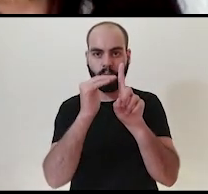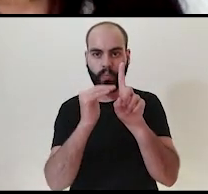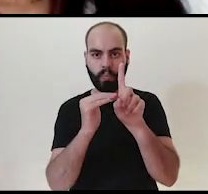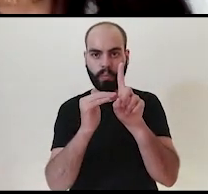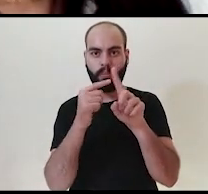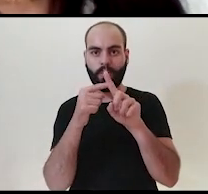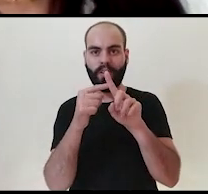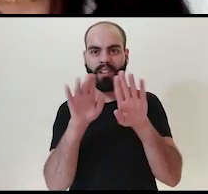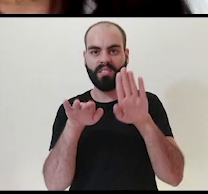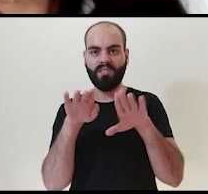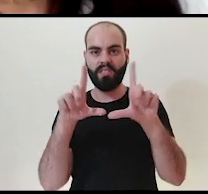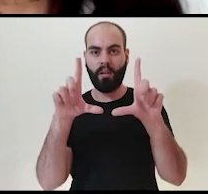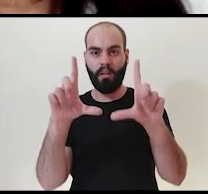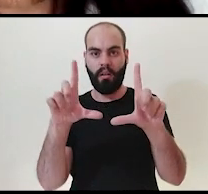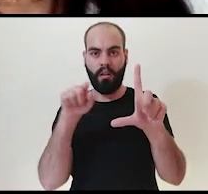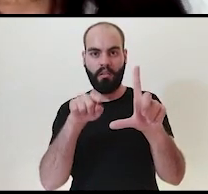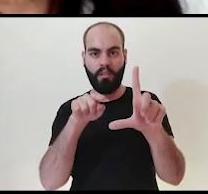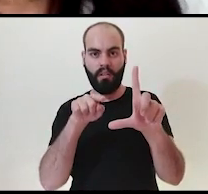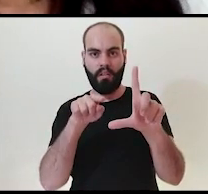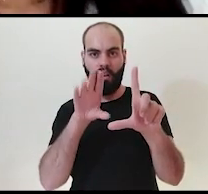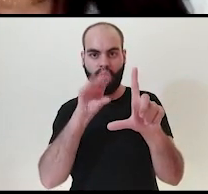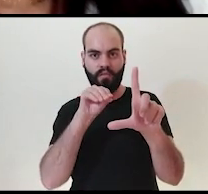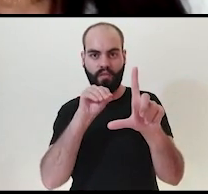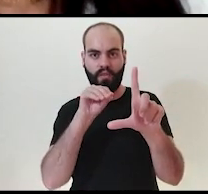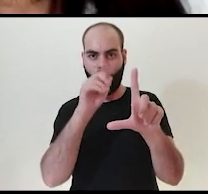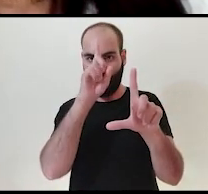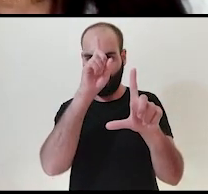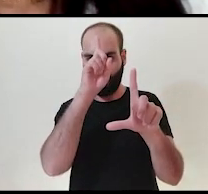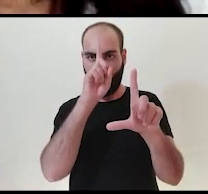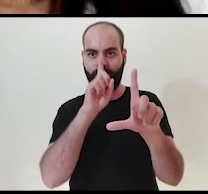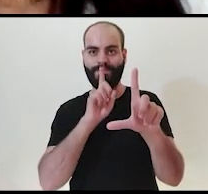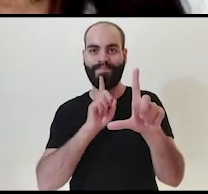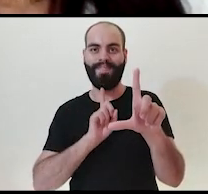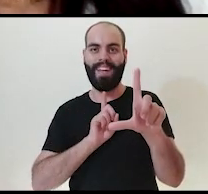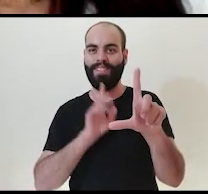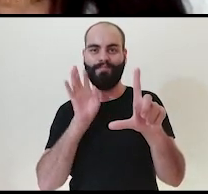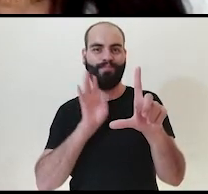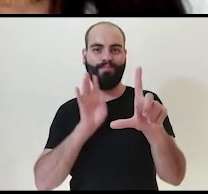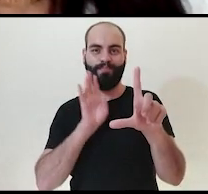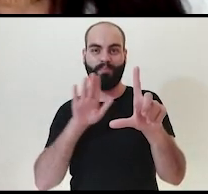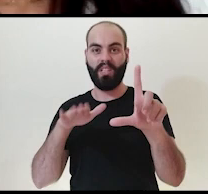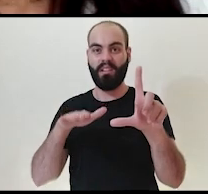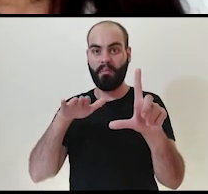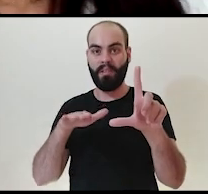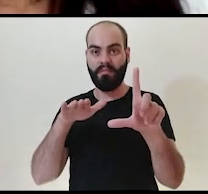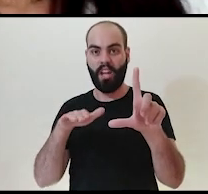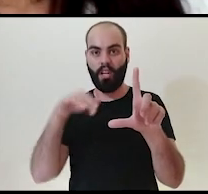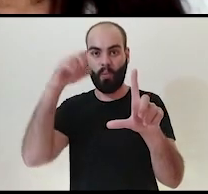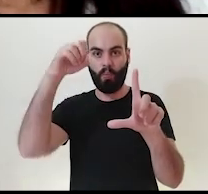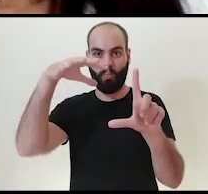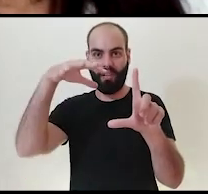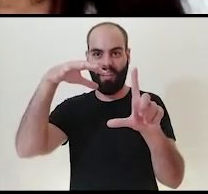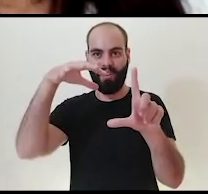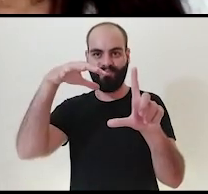foto amarelada normalmente não é legal. Então, e assim, dependendo da luz que você está fotografando ali,